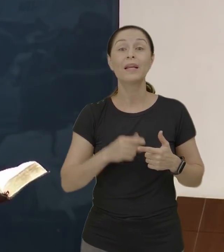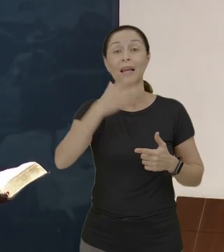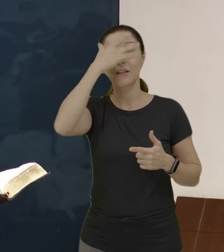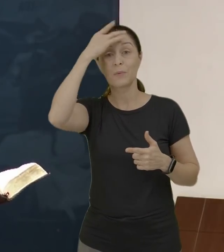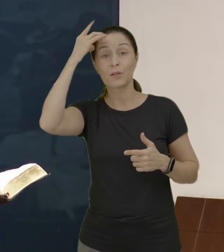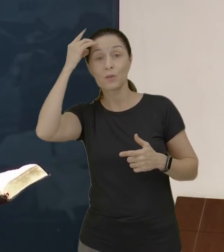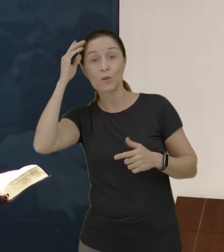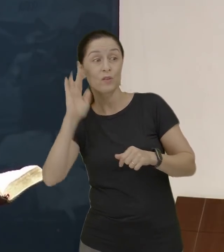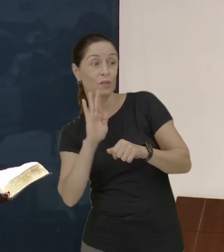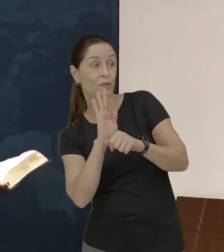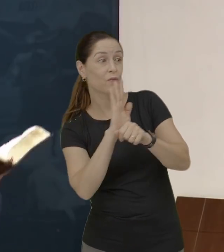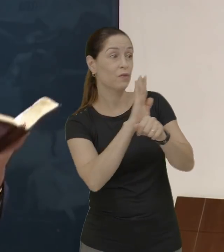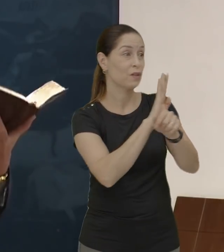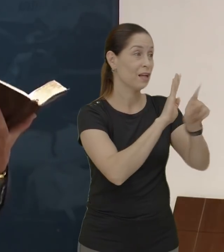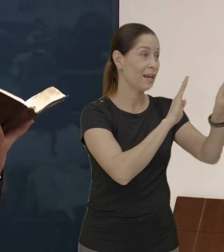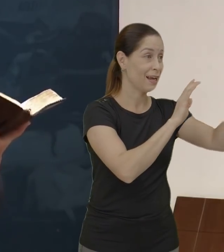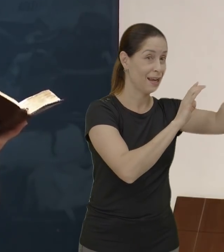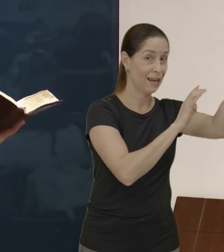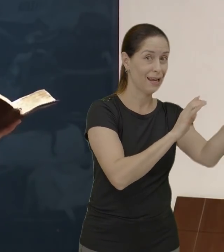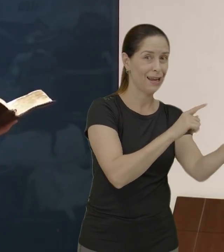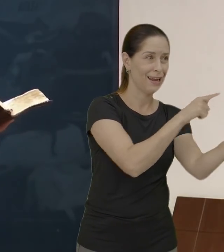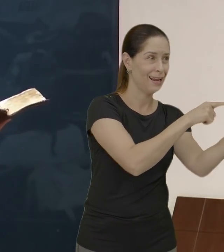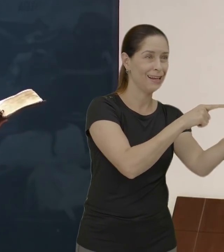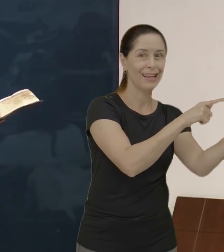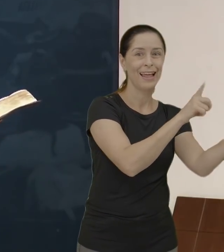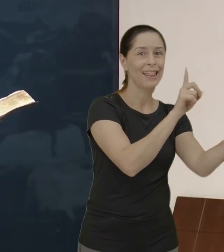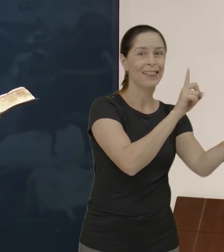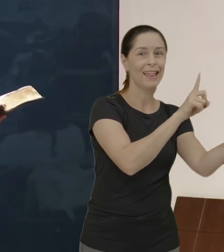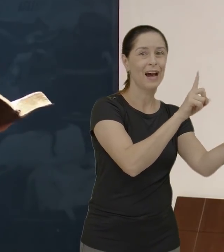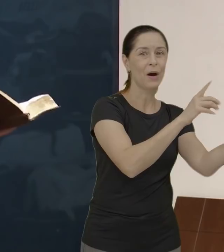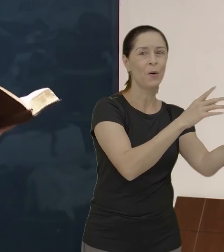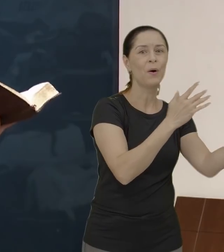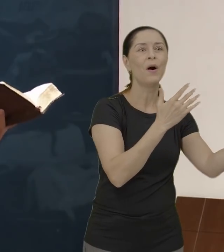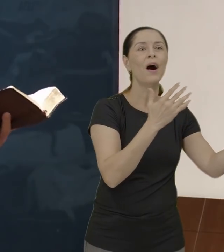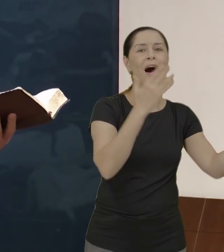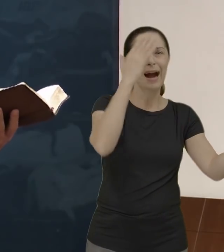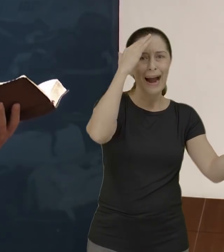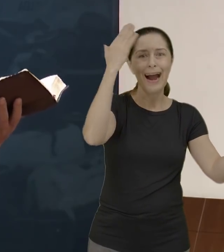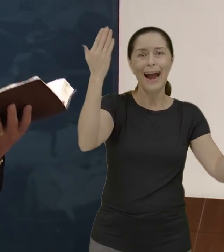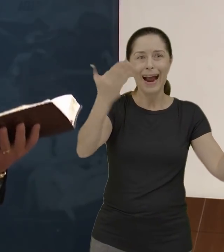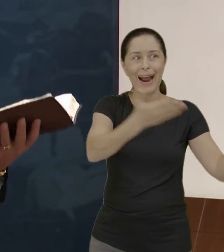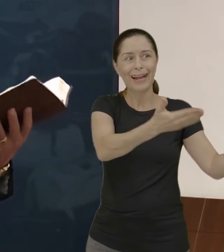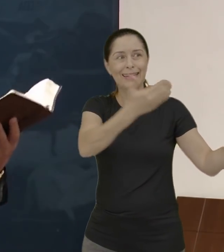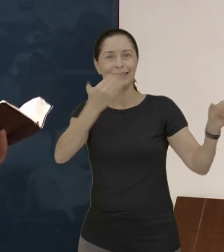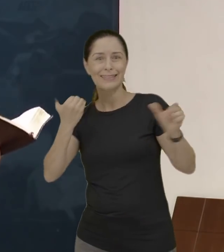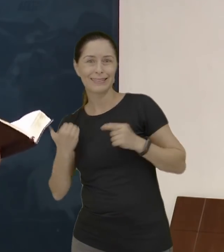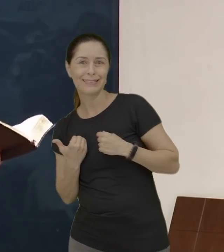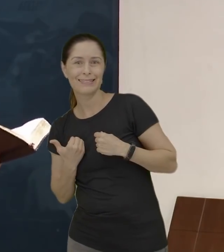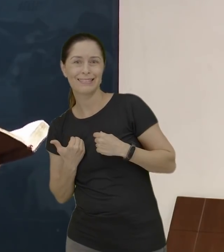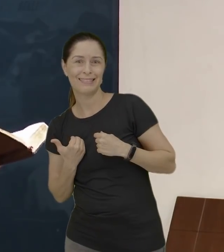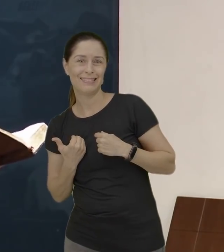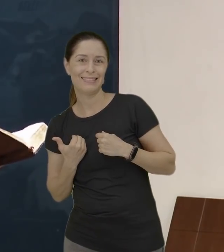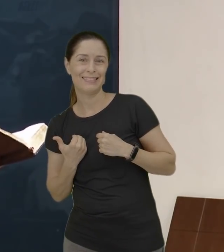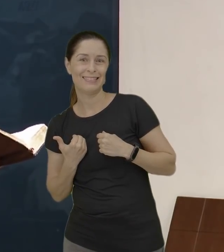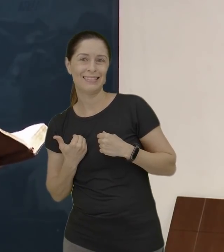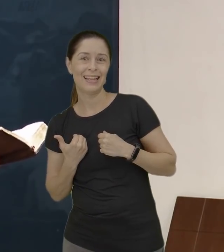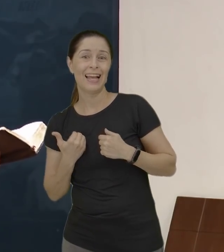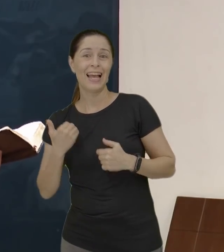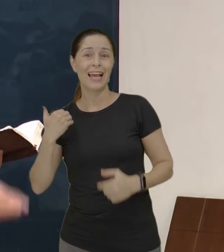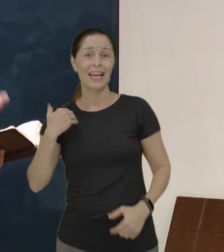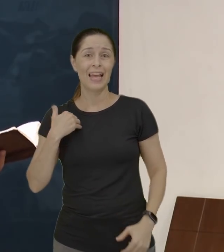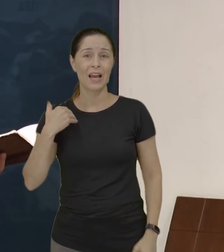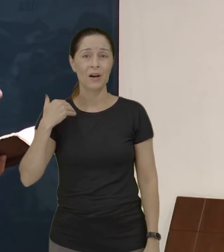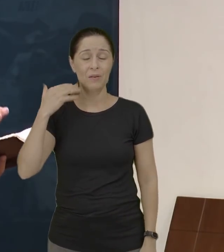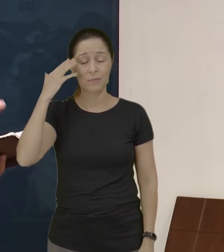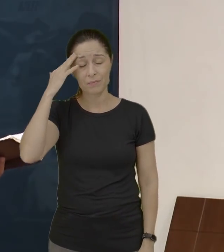fez. E de repente você pode ficar frustrado e cansado.